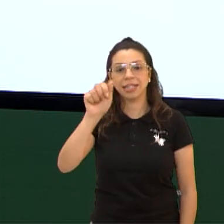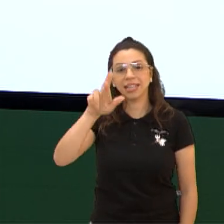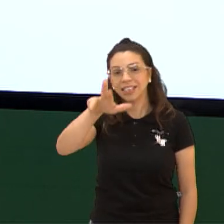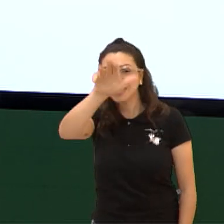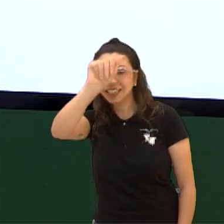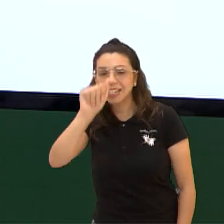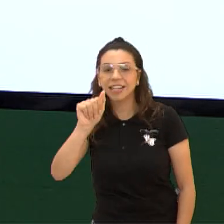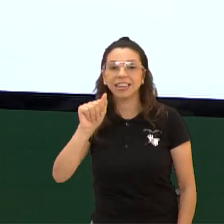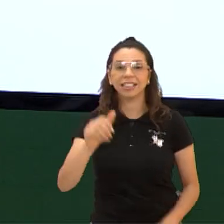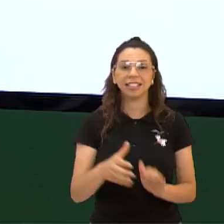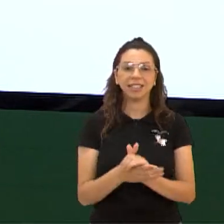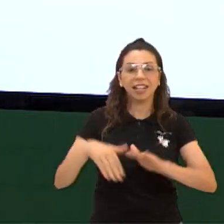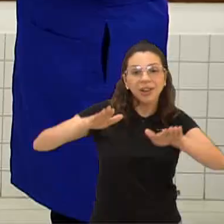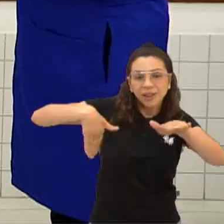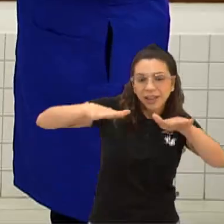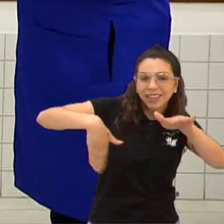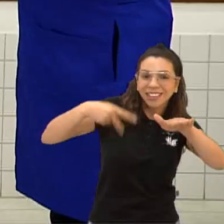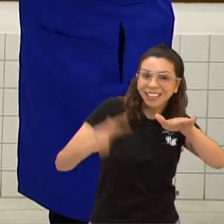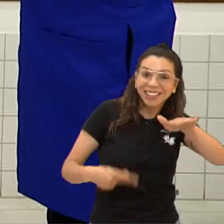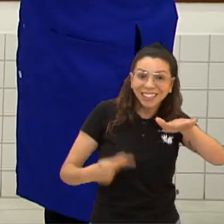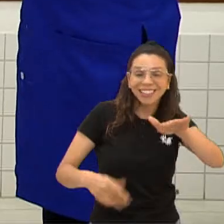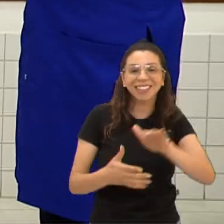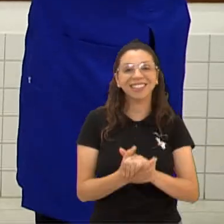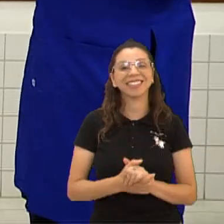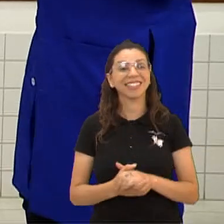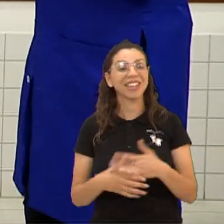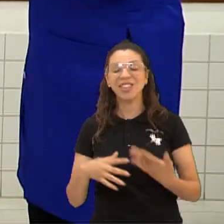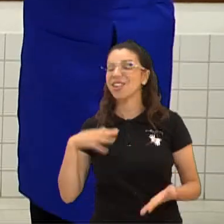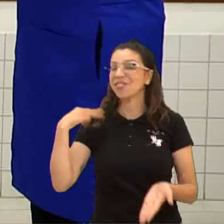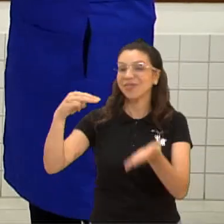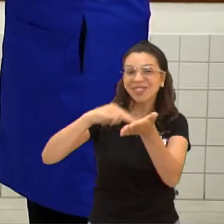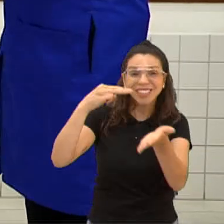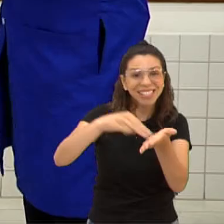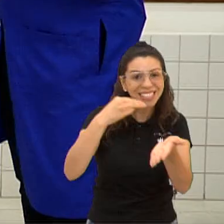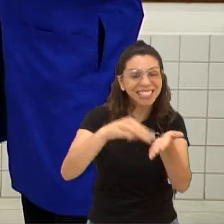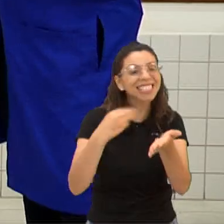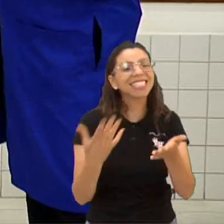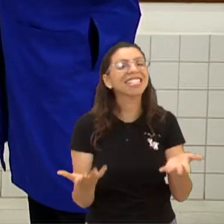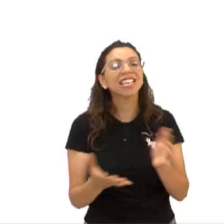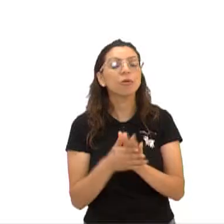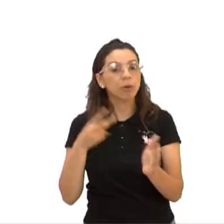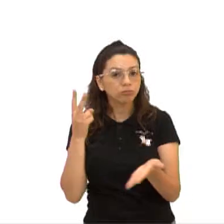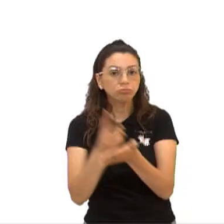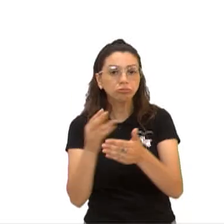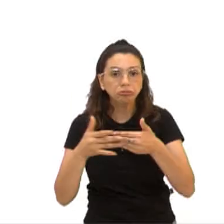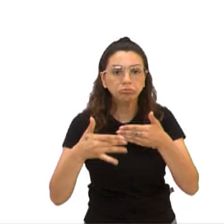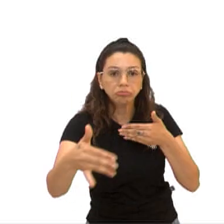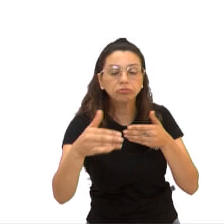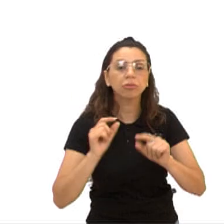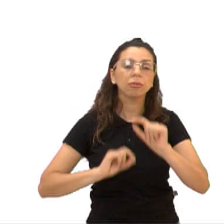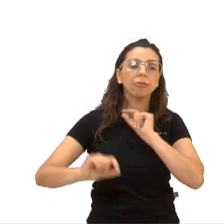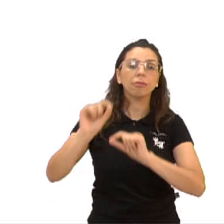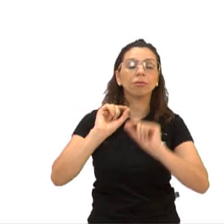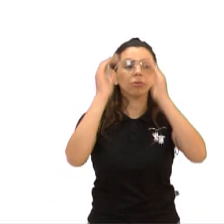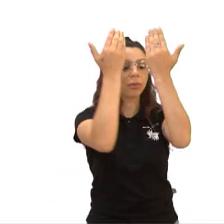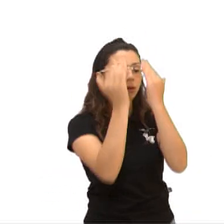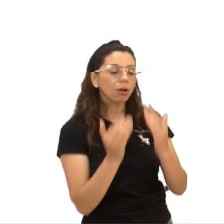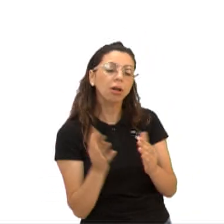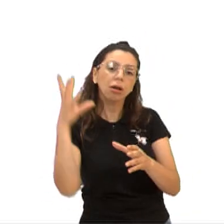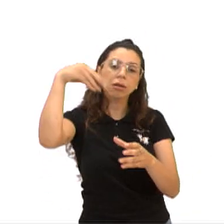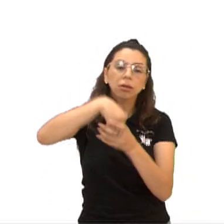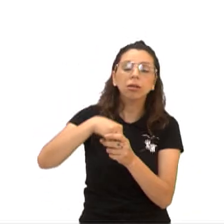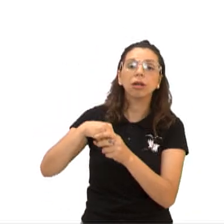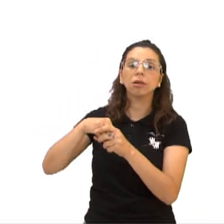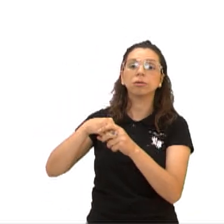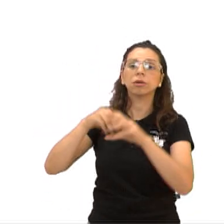nosso litoral paranaense. Vamos lá, professora? Muitos recadinhos mesmo. Mas agora, na continuação, vamos dar uma analisada dentro do